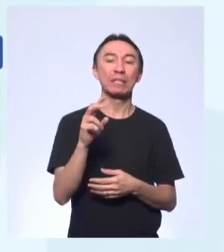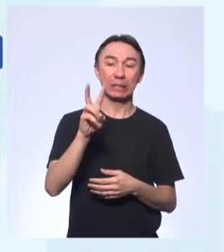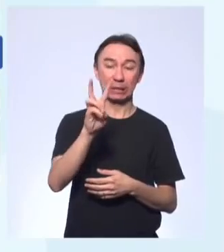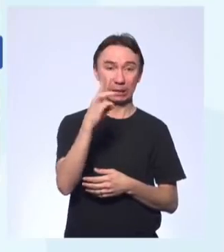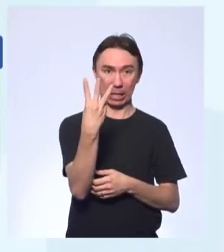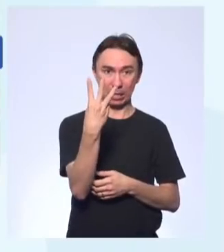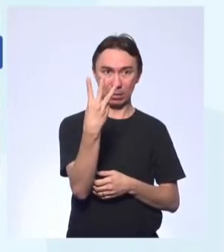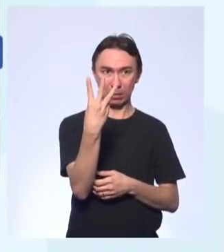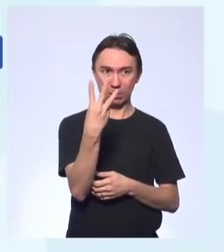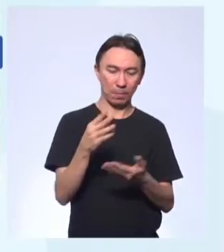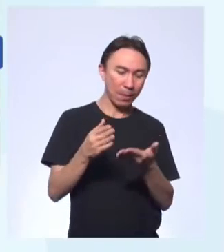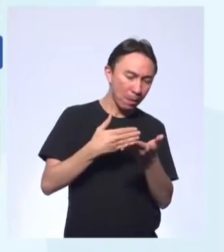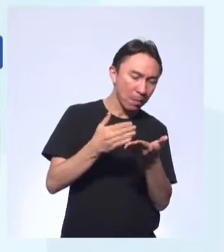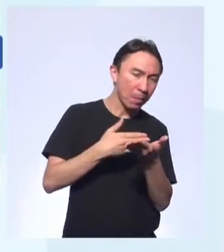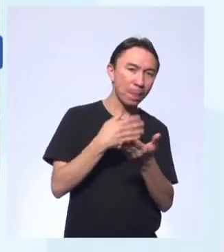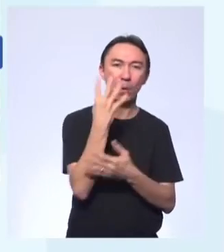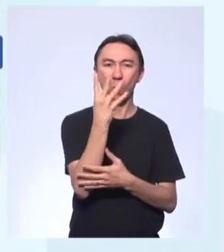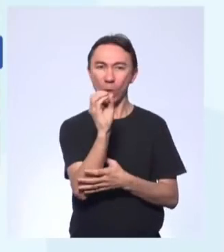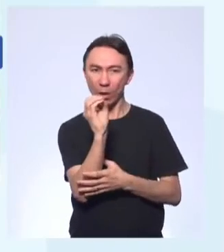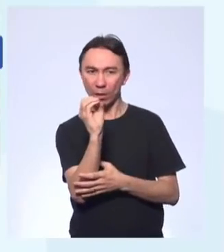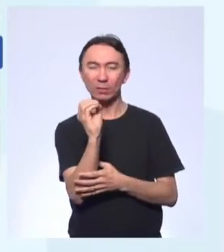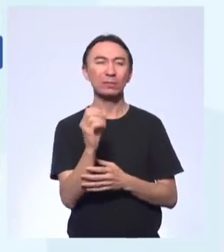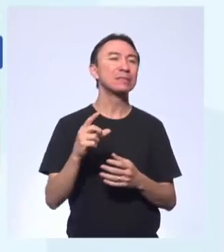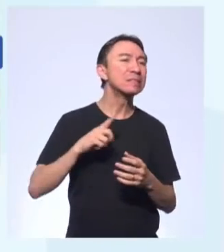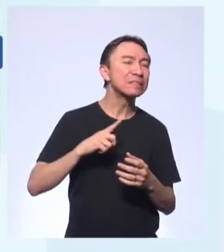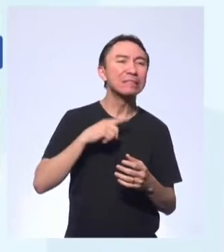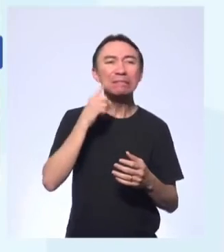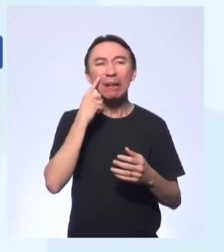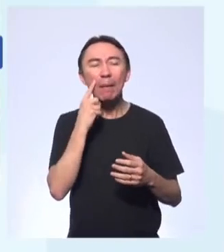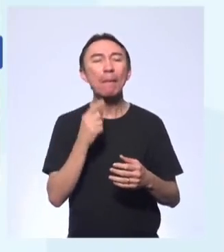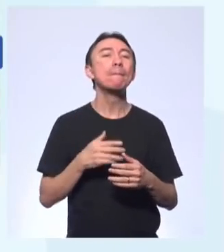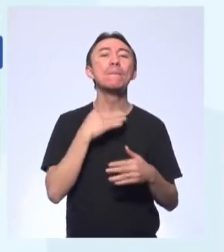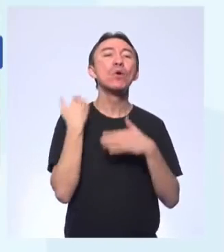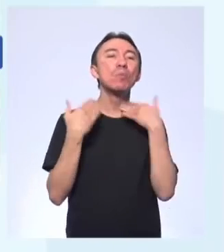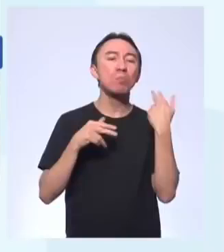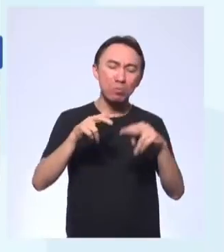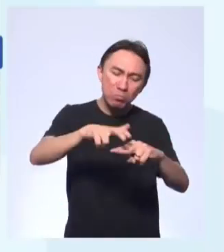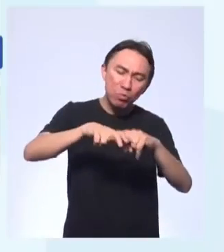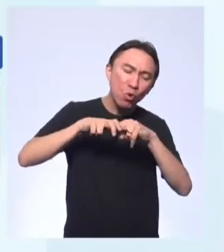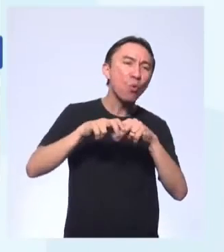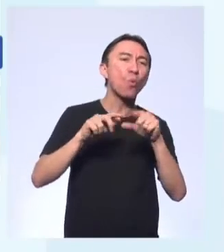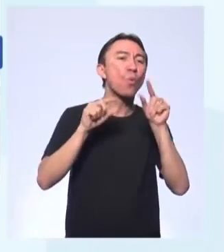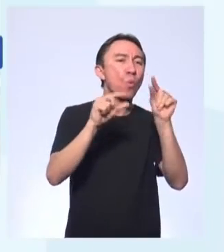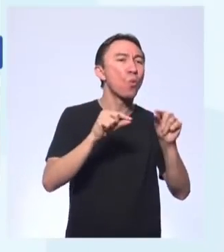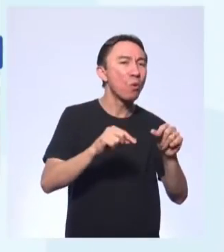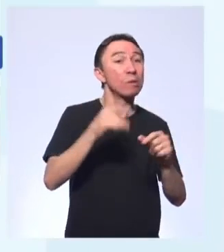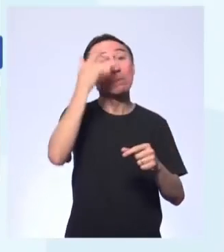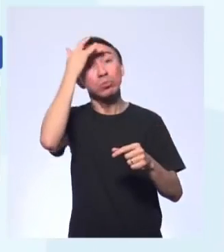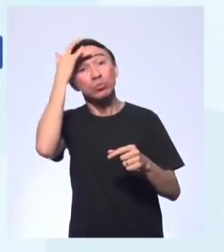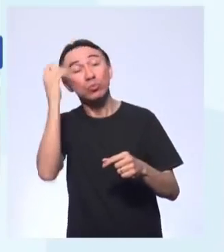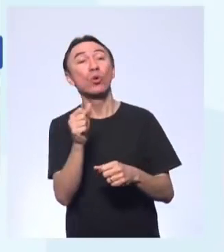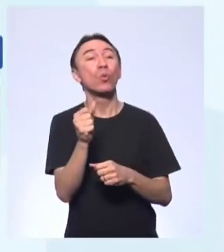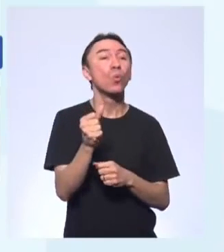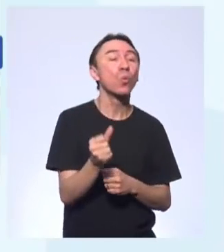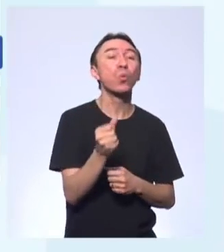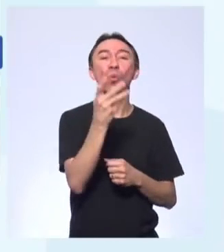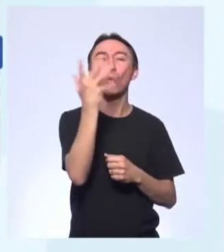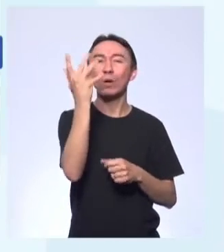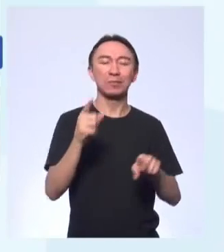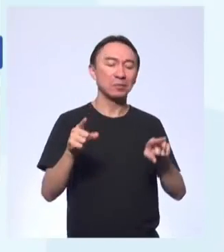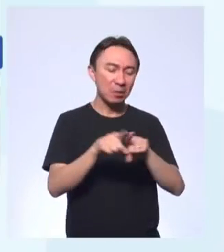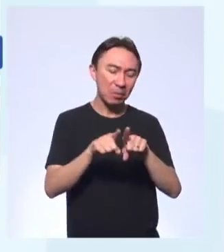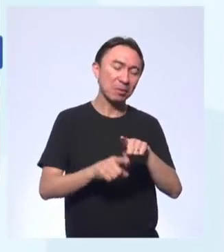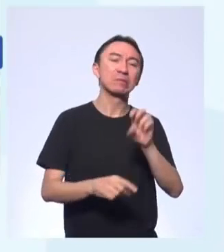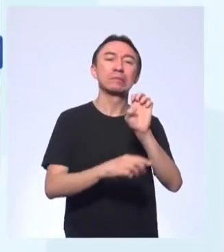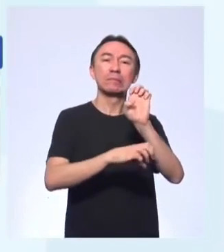tem várias causas de morte, a quantidade de indivíduos e os estados, né?